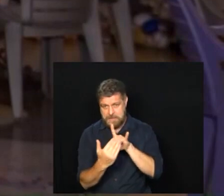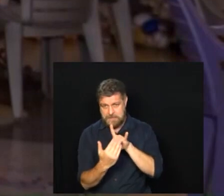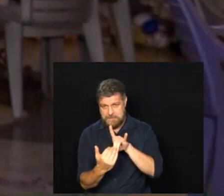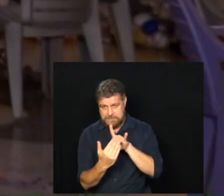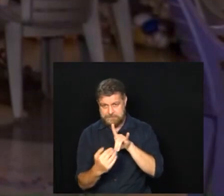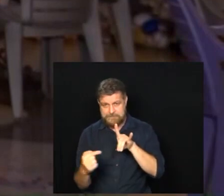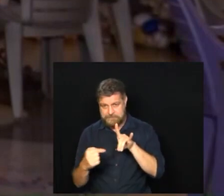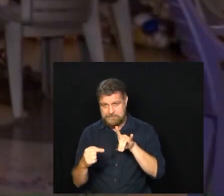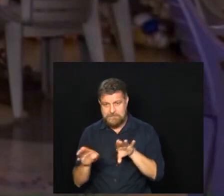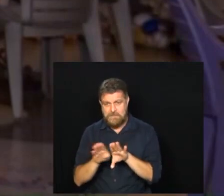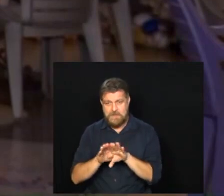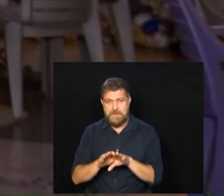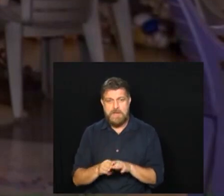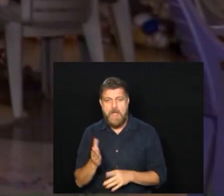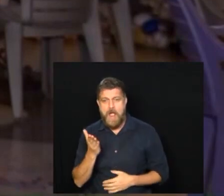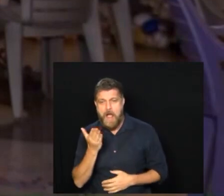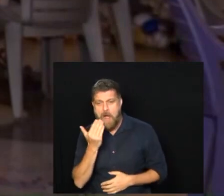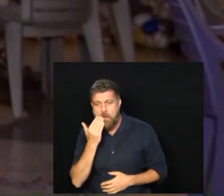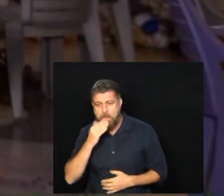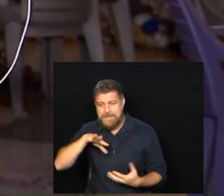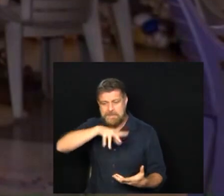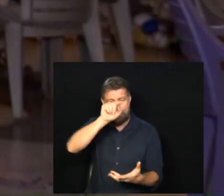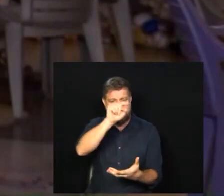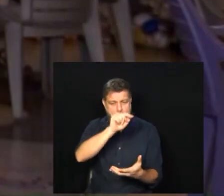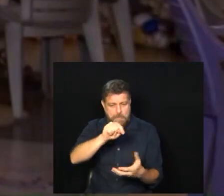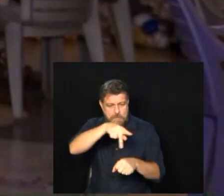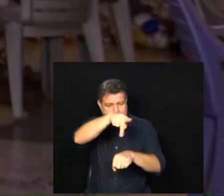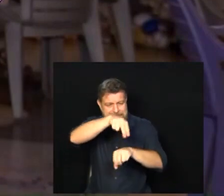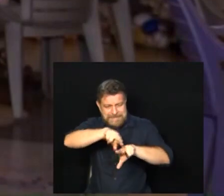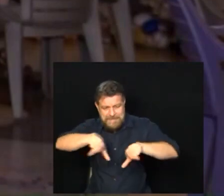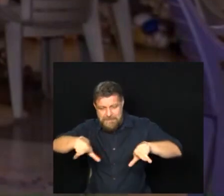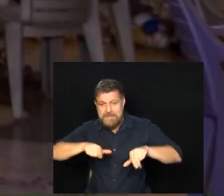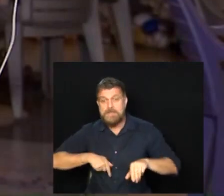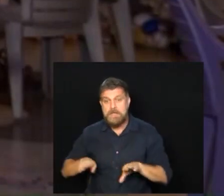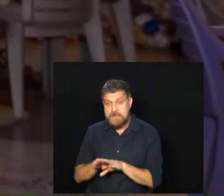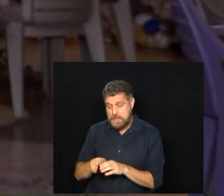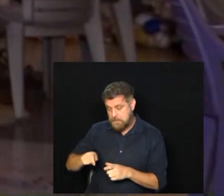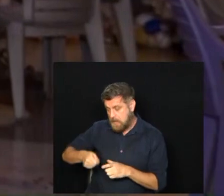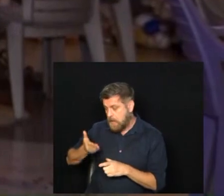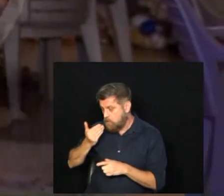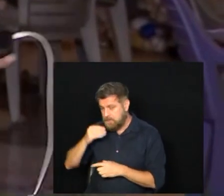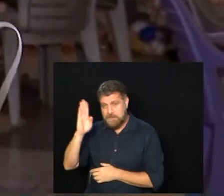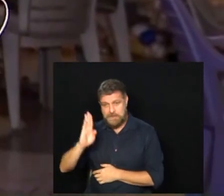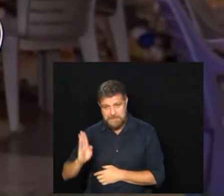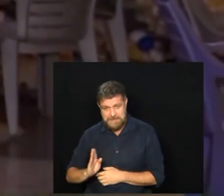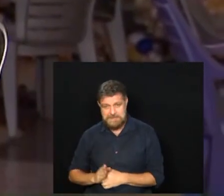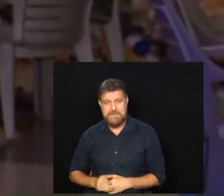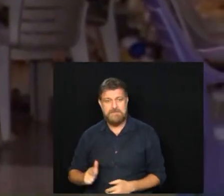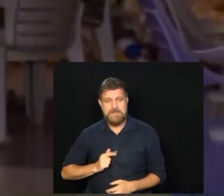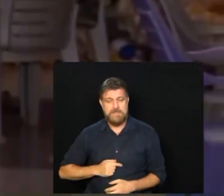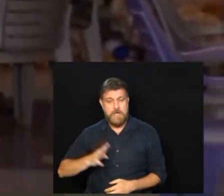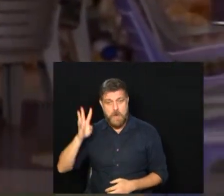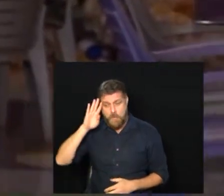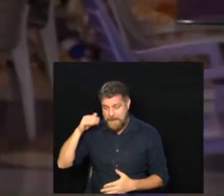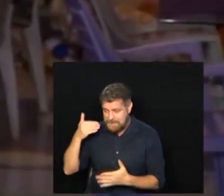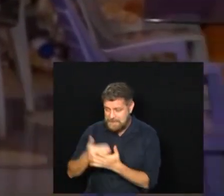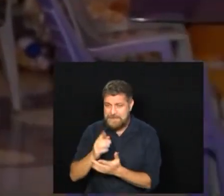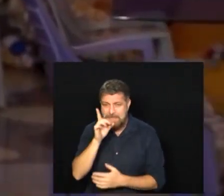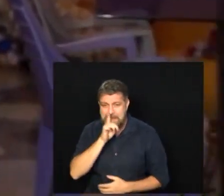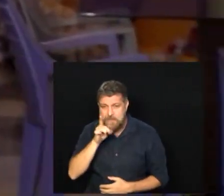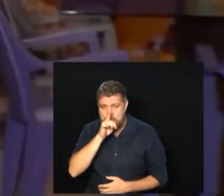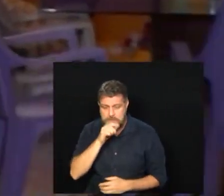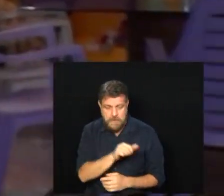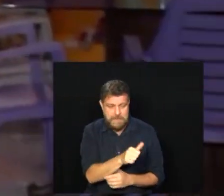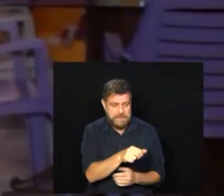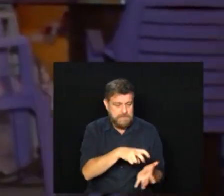do mundo todo, comidas brasileiras. Café da manhã, almoço e jantar. Fica aberto de quarta a domingo, das 11 às